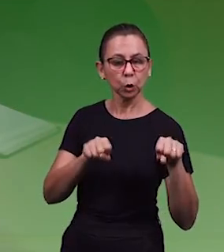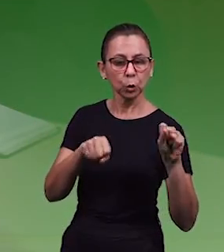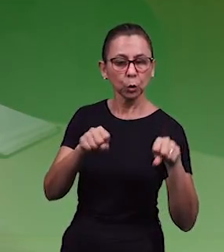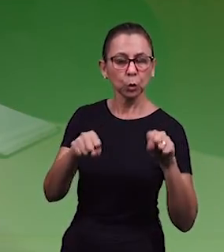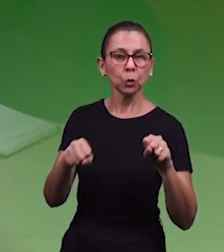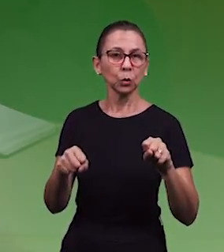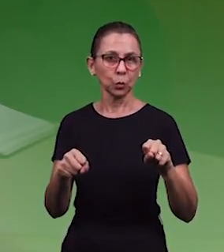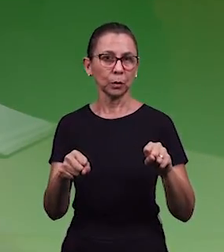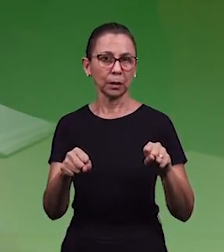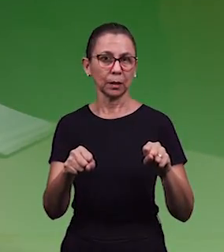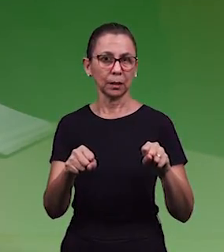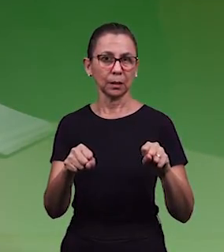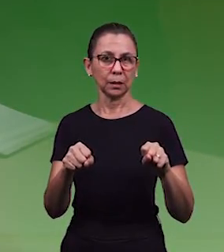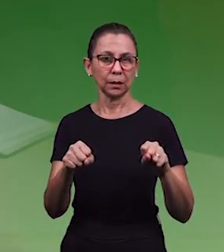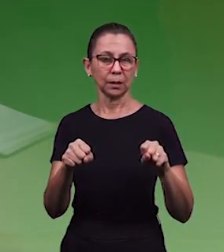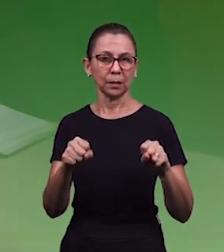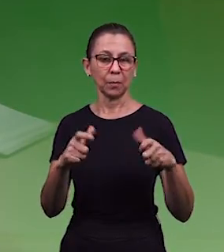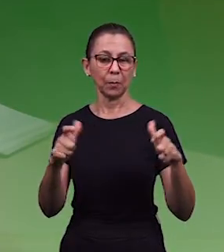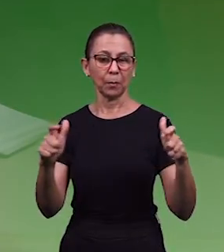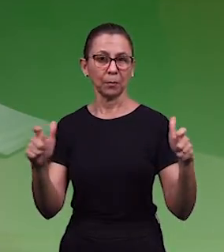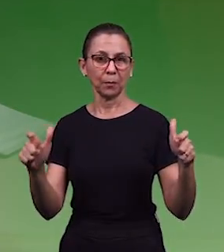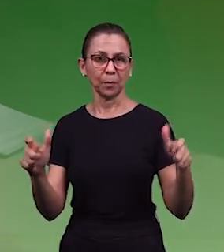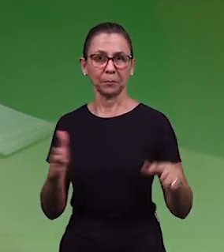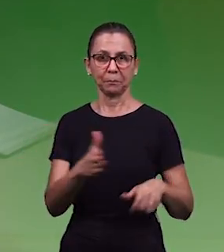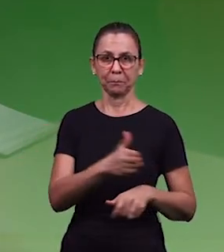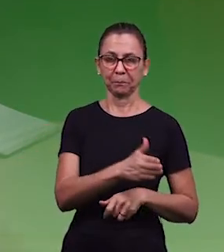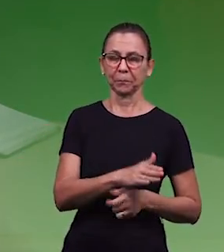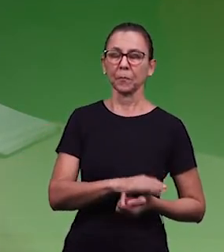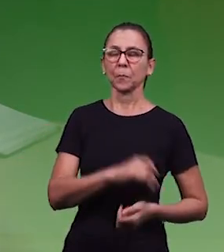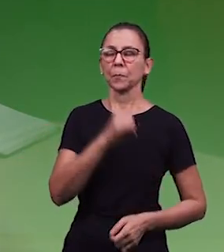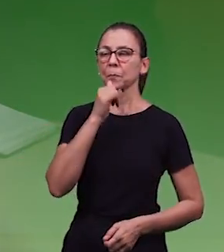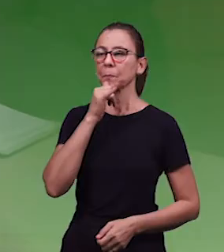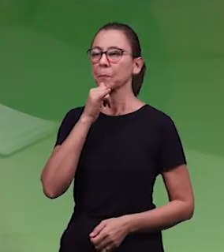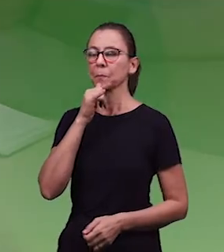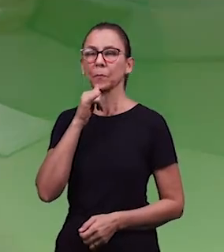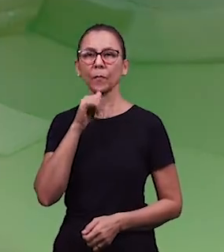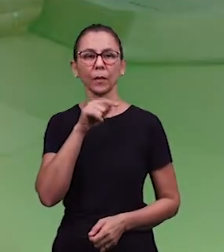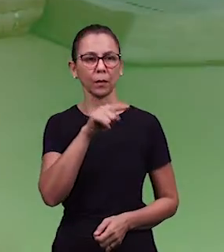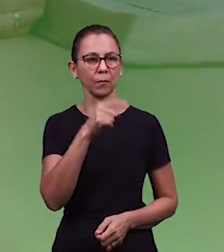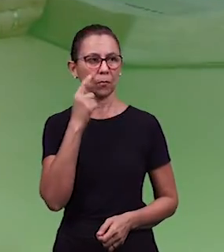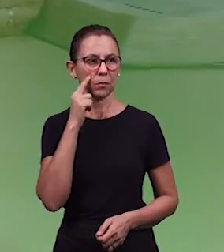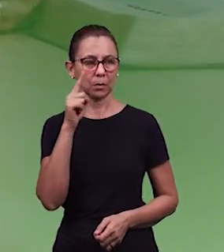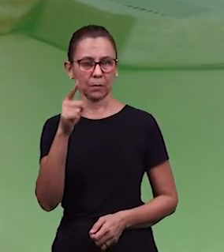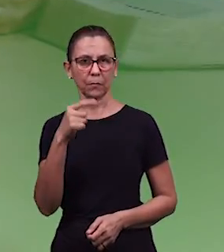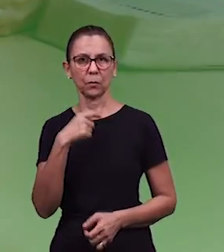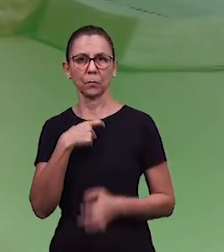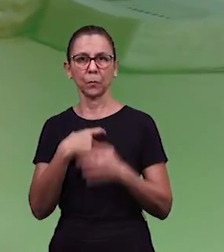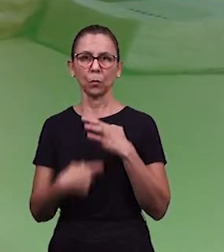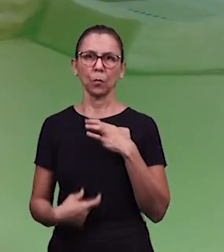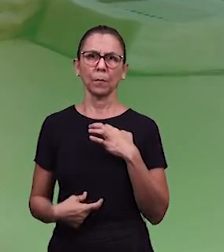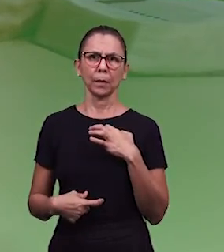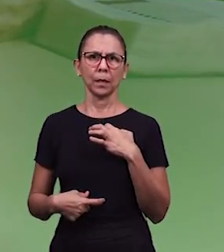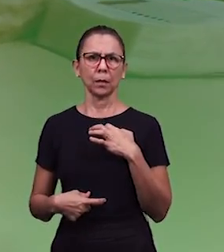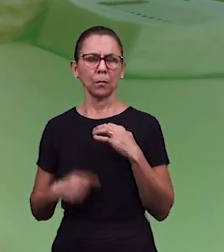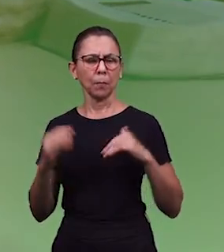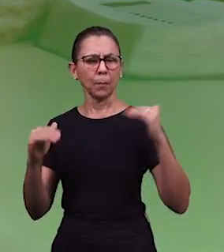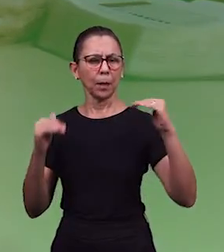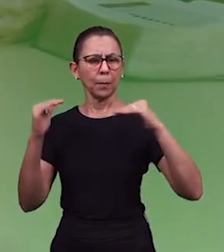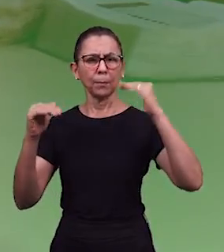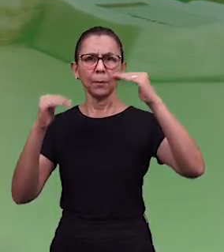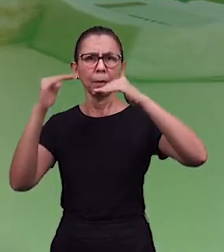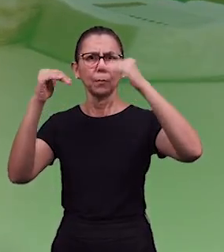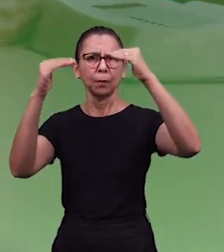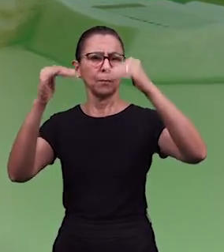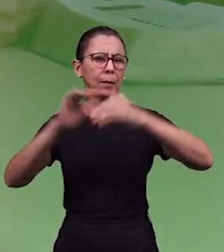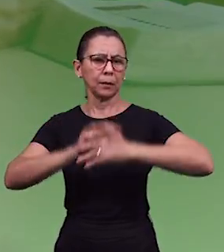momento certo, viver a experiência do ministério. Aí, digamos, você viu que um obreiro tem um bom desenvolvimento, colocou à frente, ele não